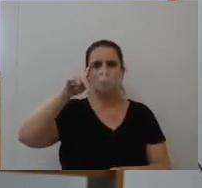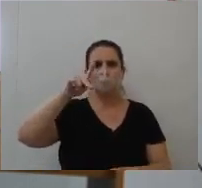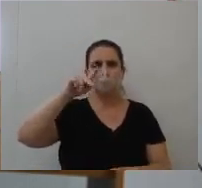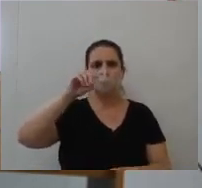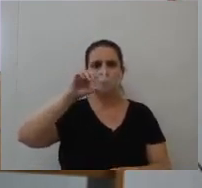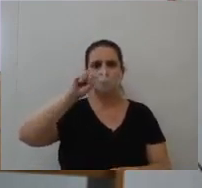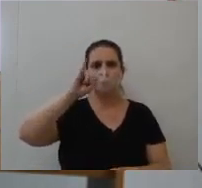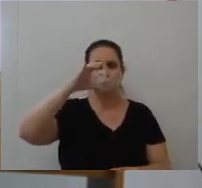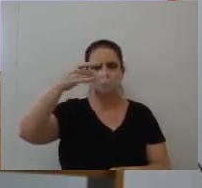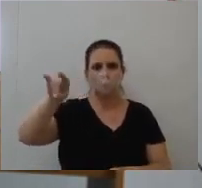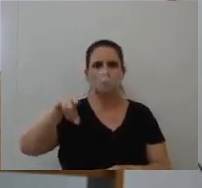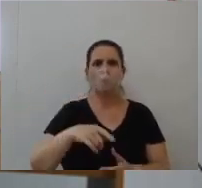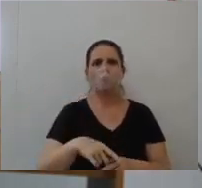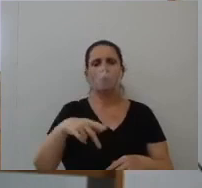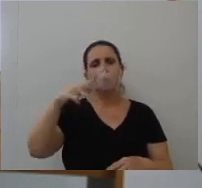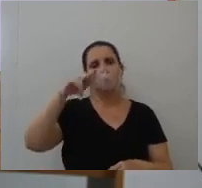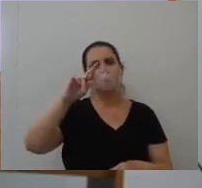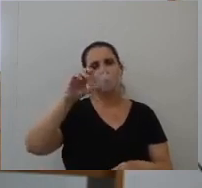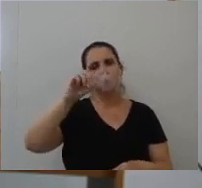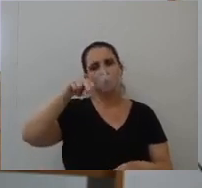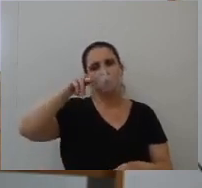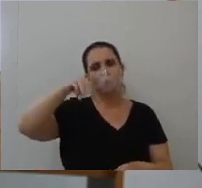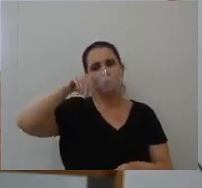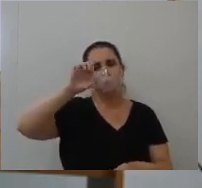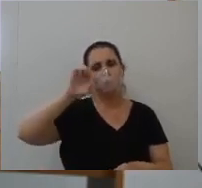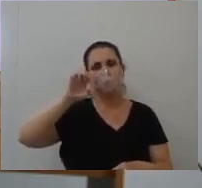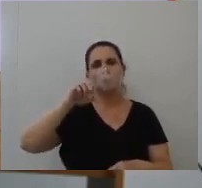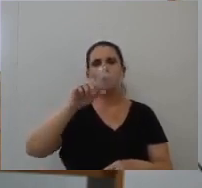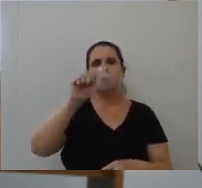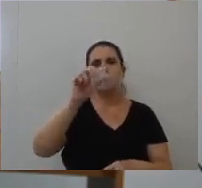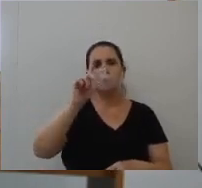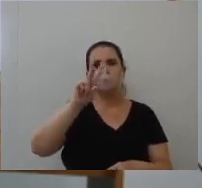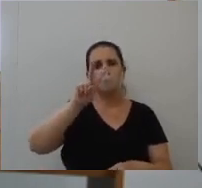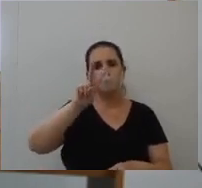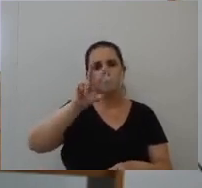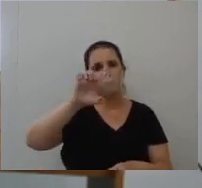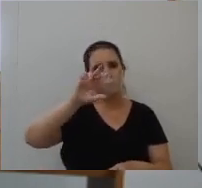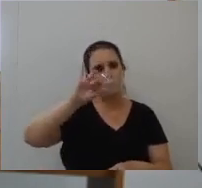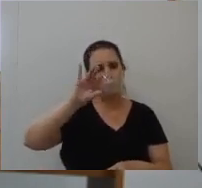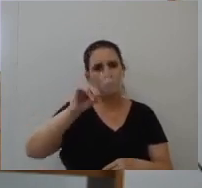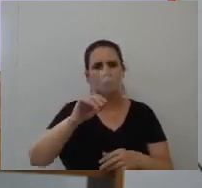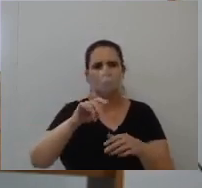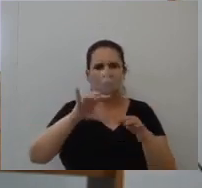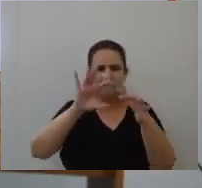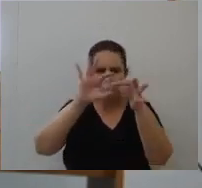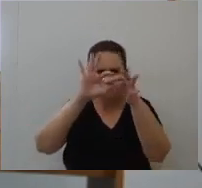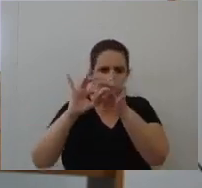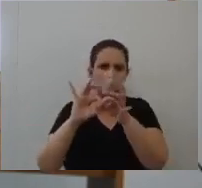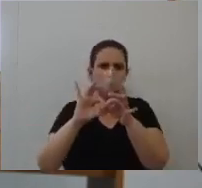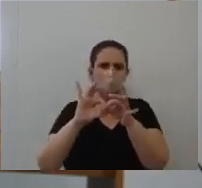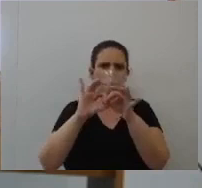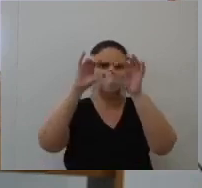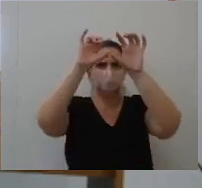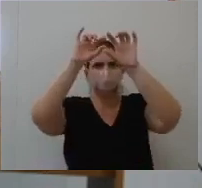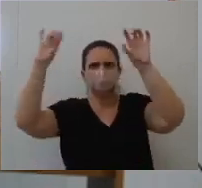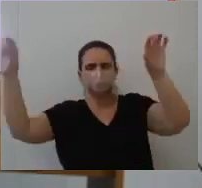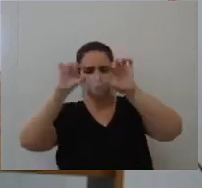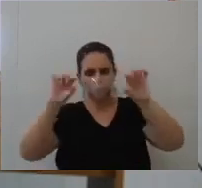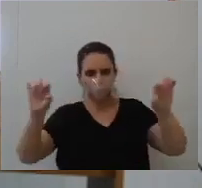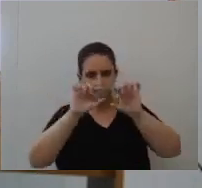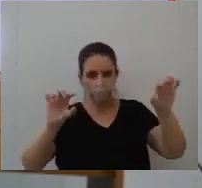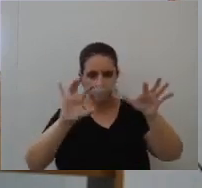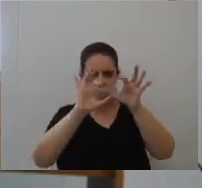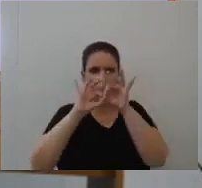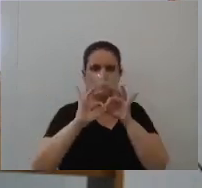pronomes e advérbios fazem amarração dentro do teu texto, entre períodos, entre